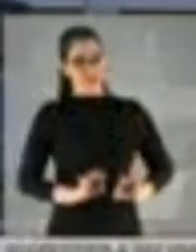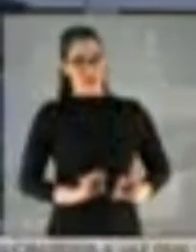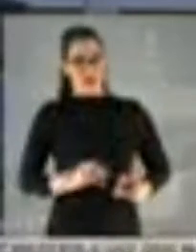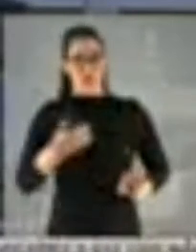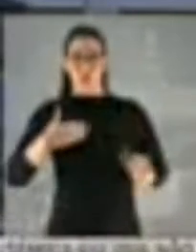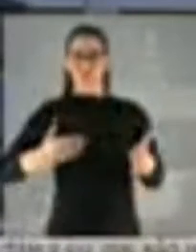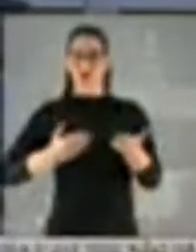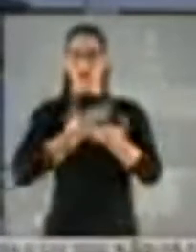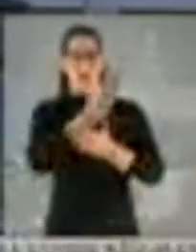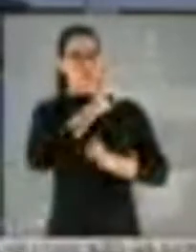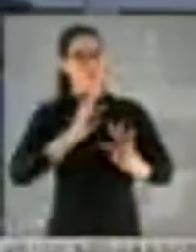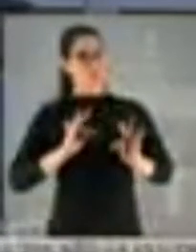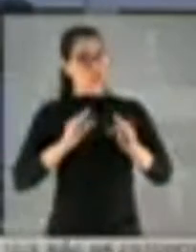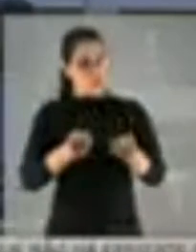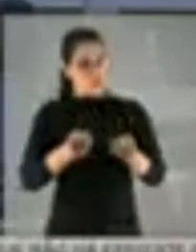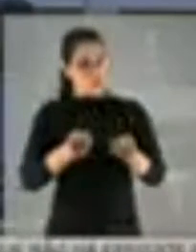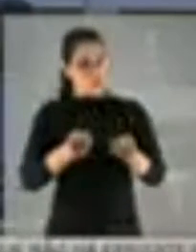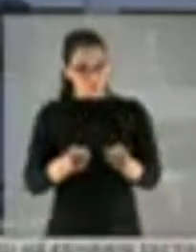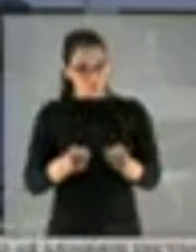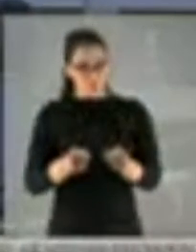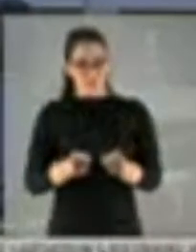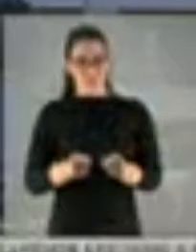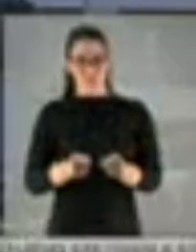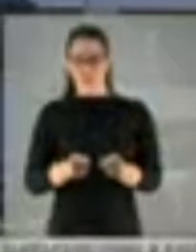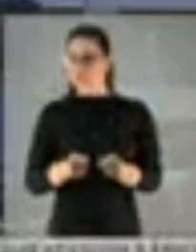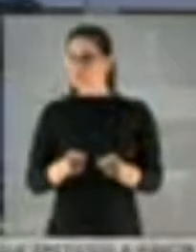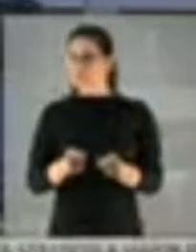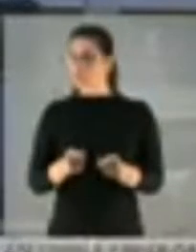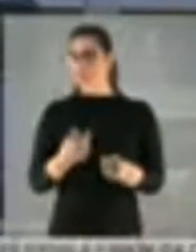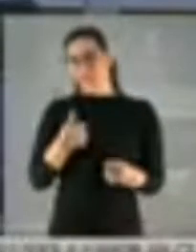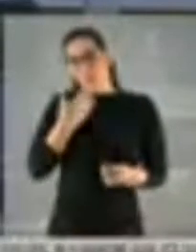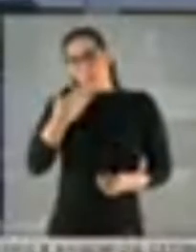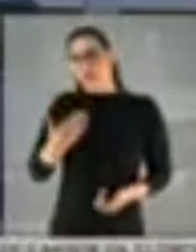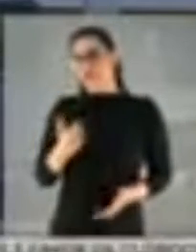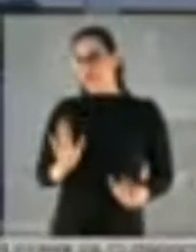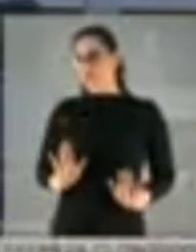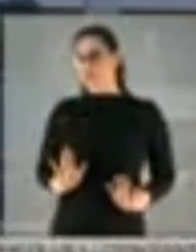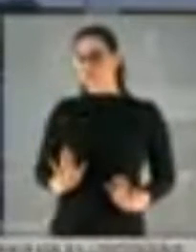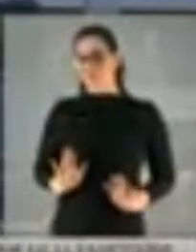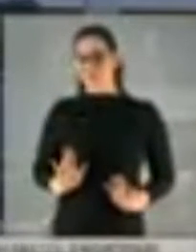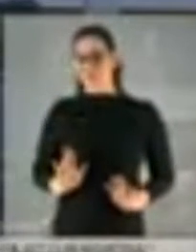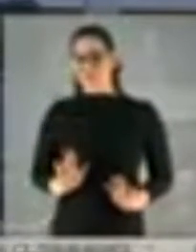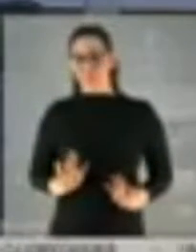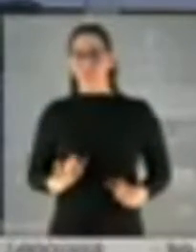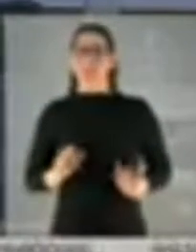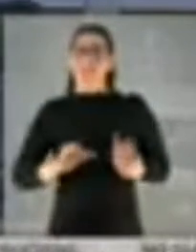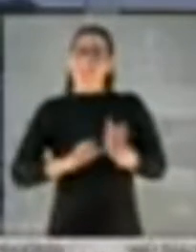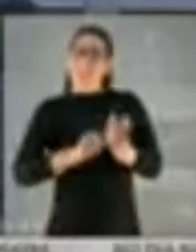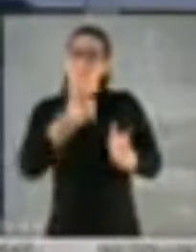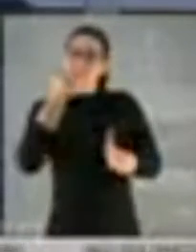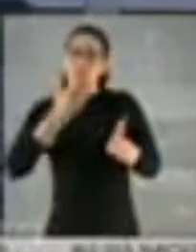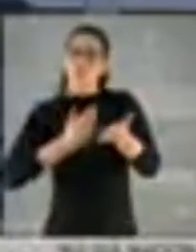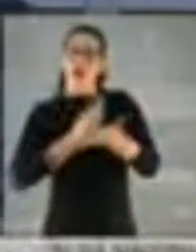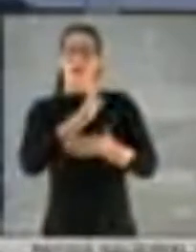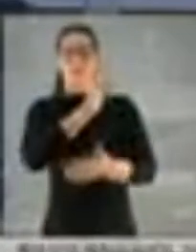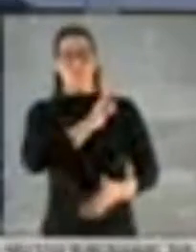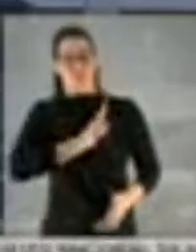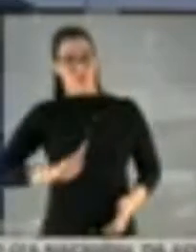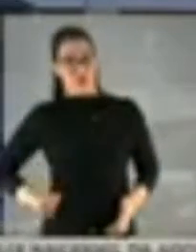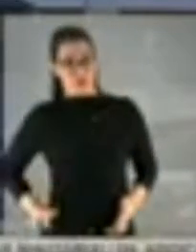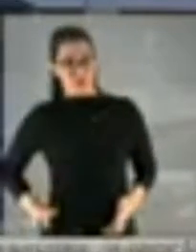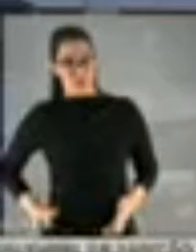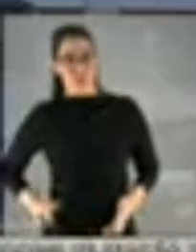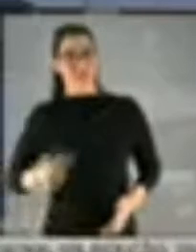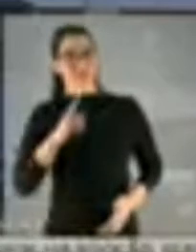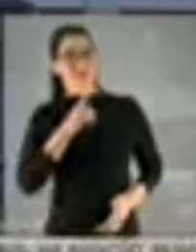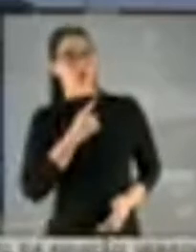todos os requerimentos de convocação? Não. É o encaminhamento que faço. Não. Nós vamos aprovar primeiro governadores. É isso que eu estou colocando. Sim, mas tem outros